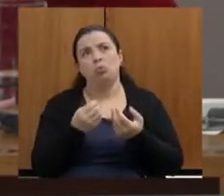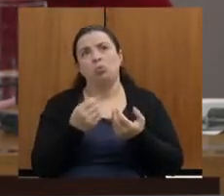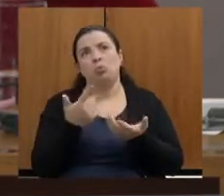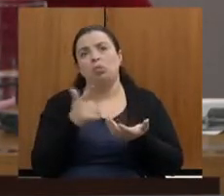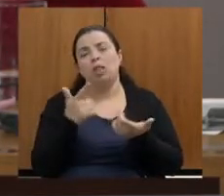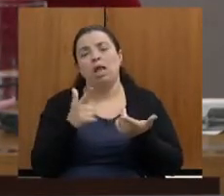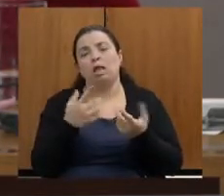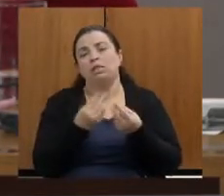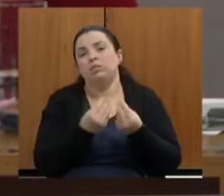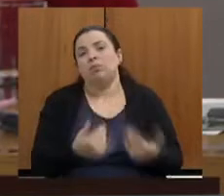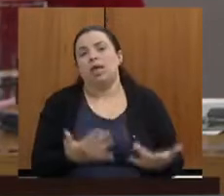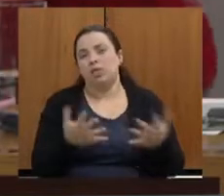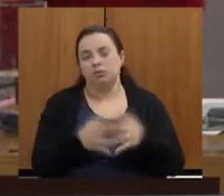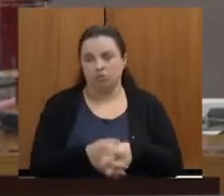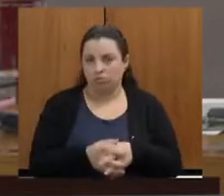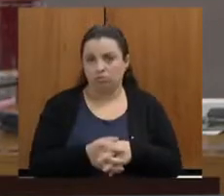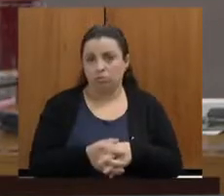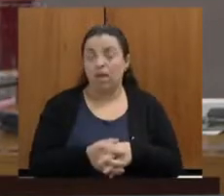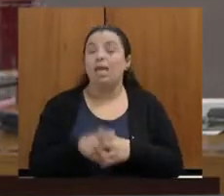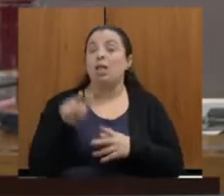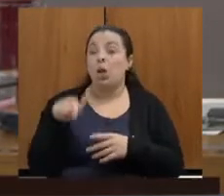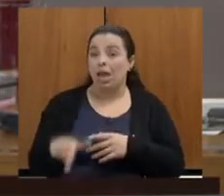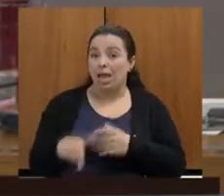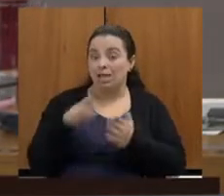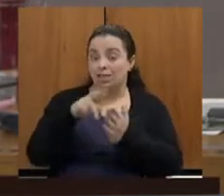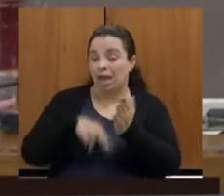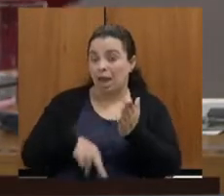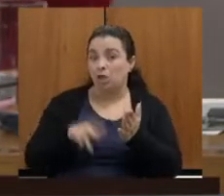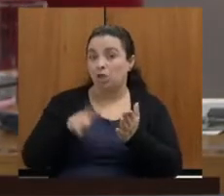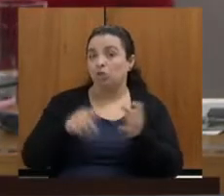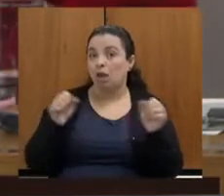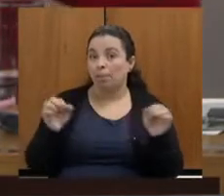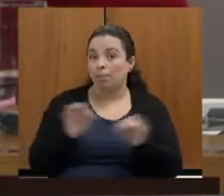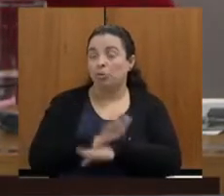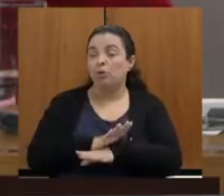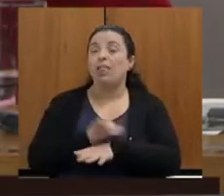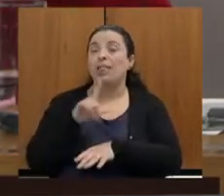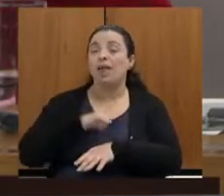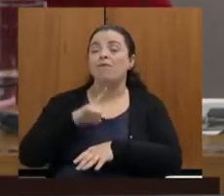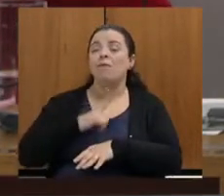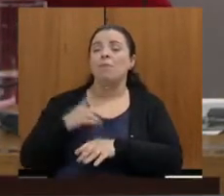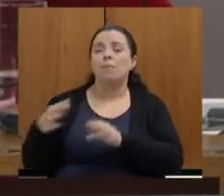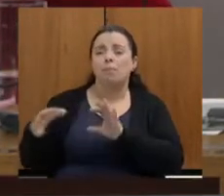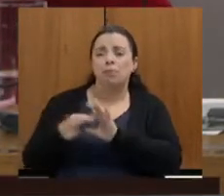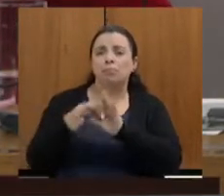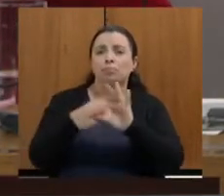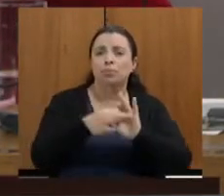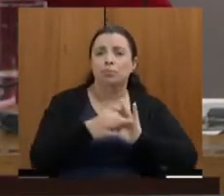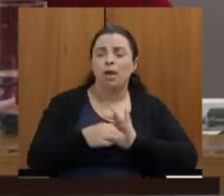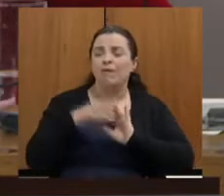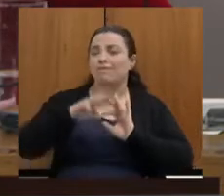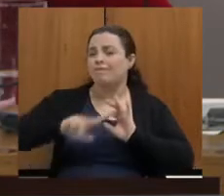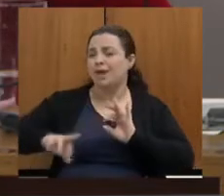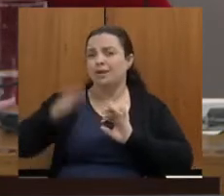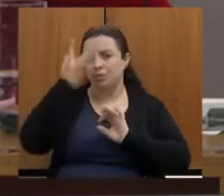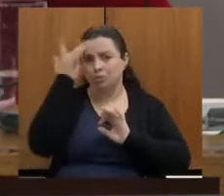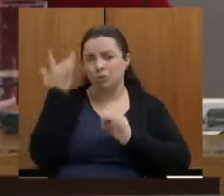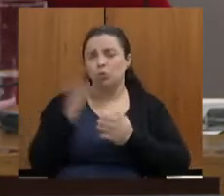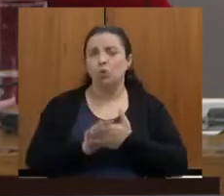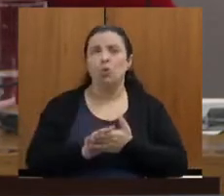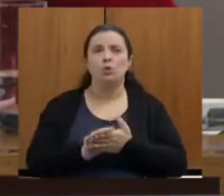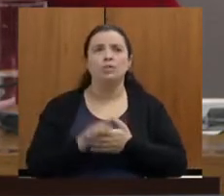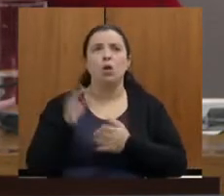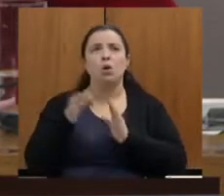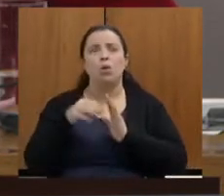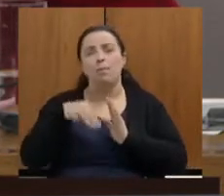relatório foi feito a várias mãos e repito as redes sociais tiveram uma participação importante o mab